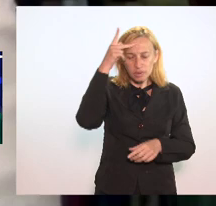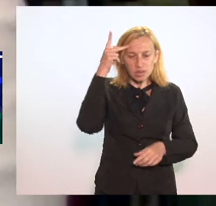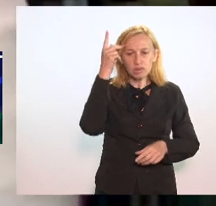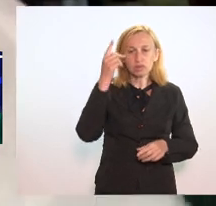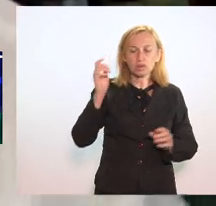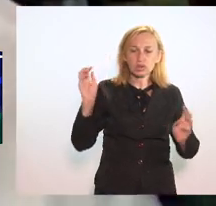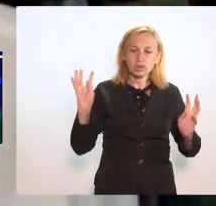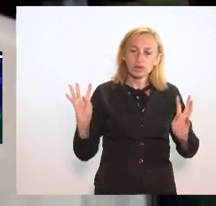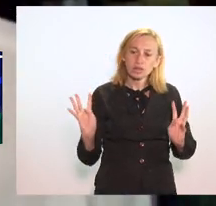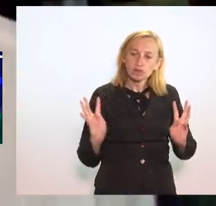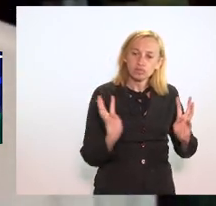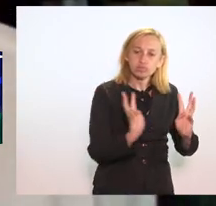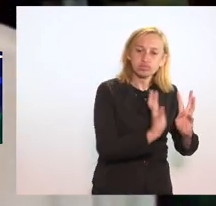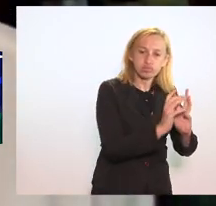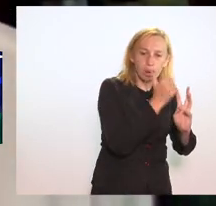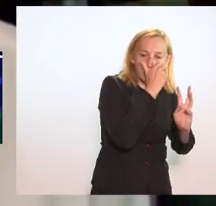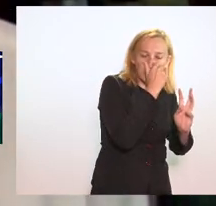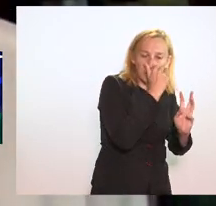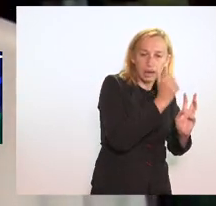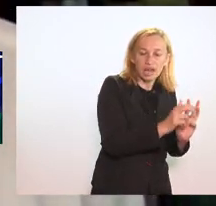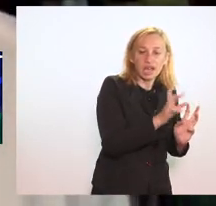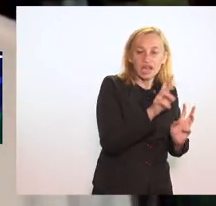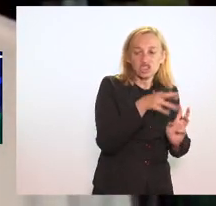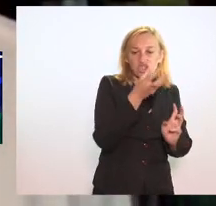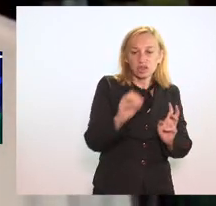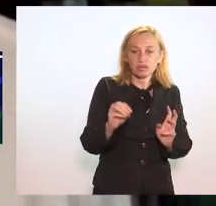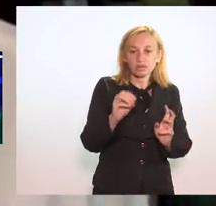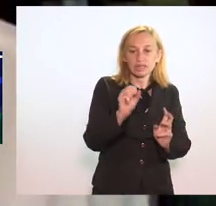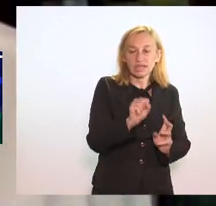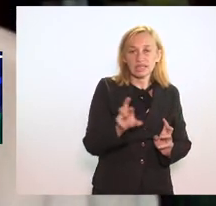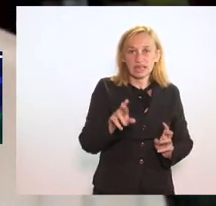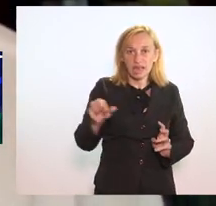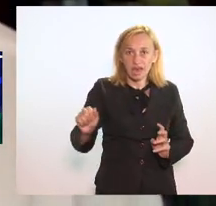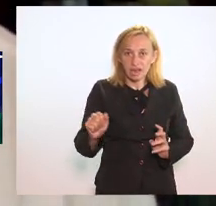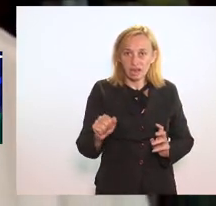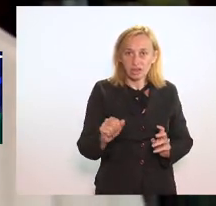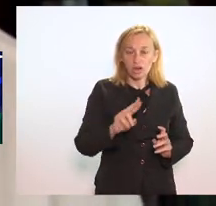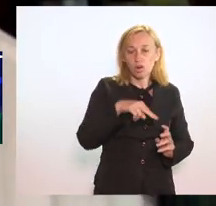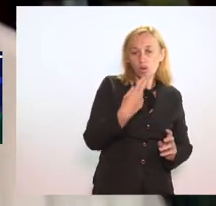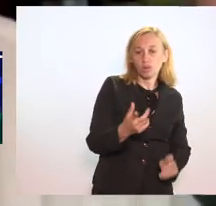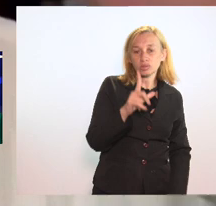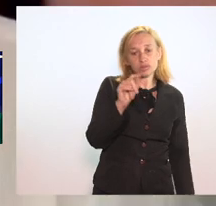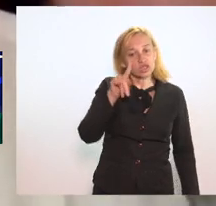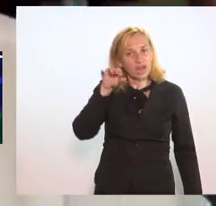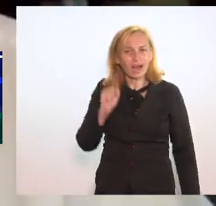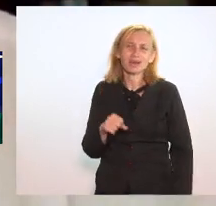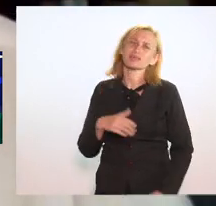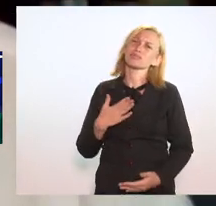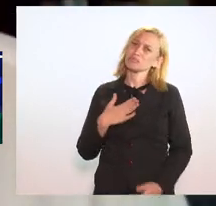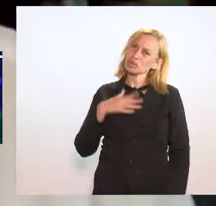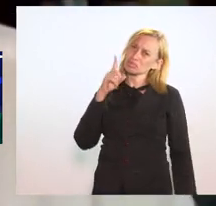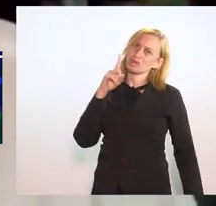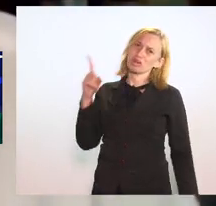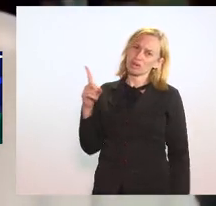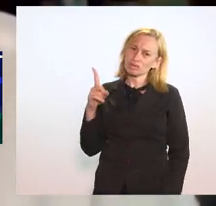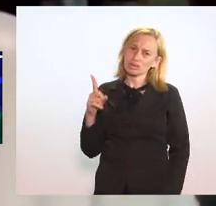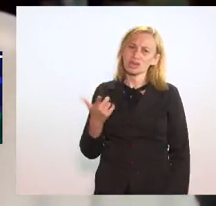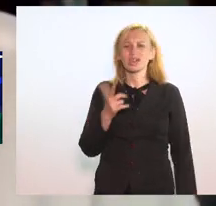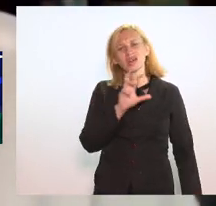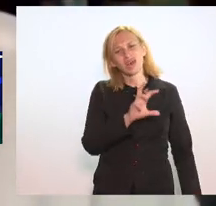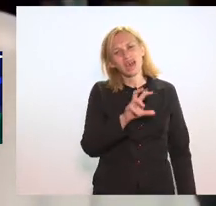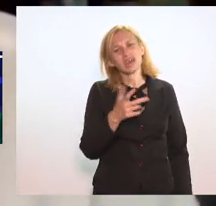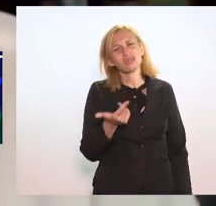região da Serra ou na Região dos Lagos e pelo amor de Deus e bom senso e aí 500 os